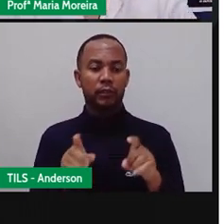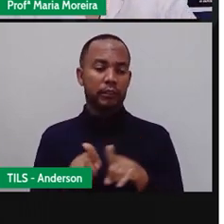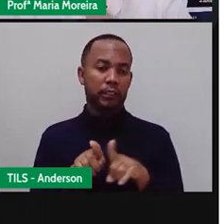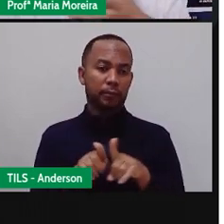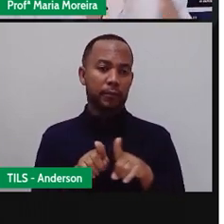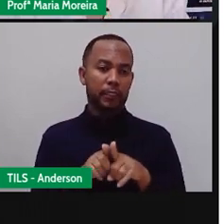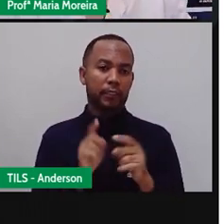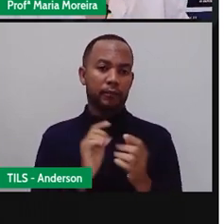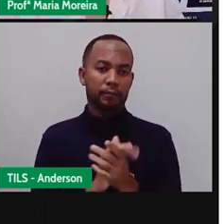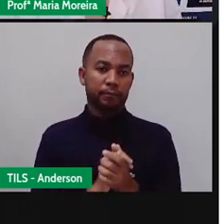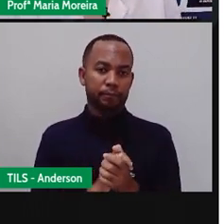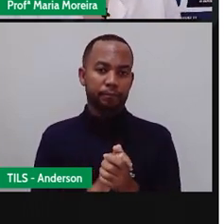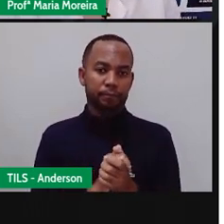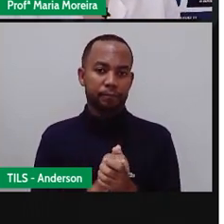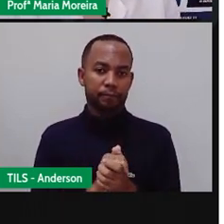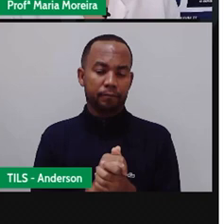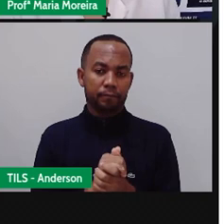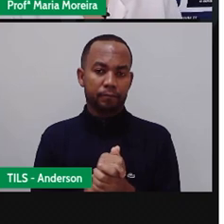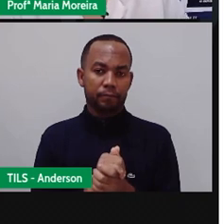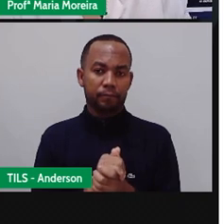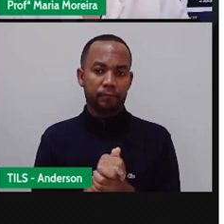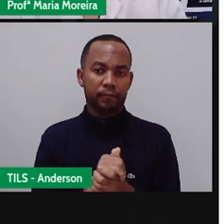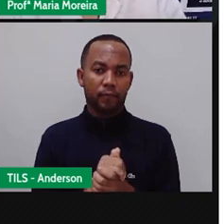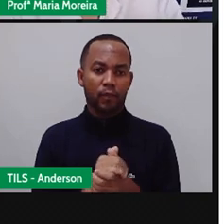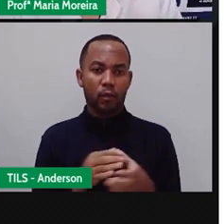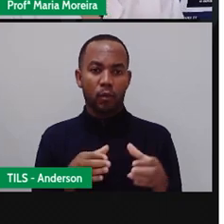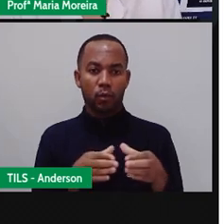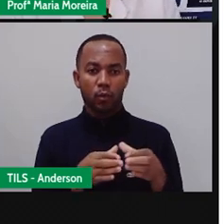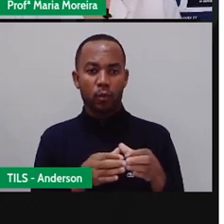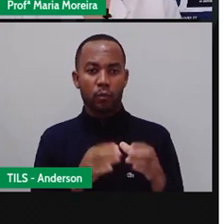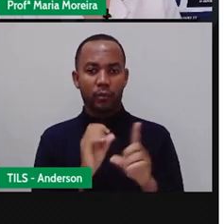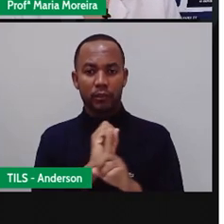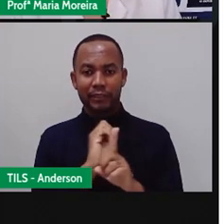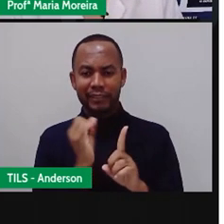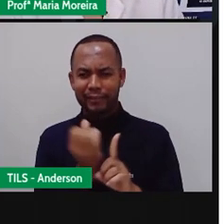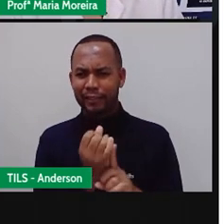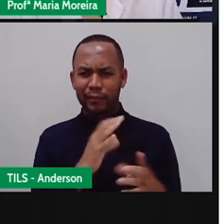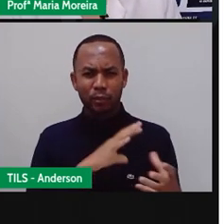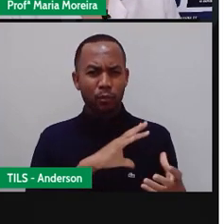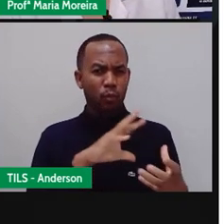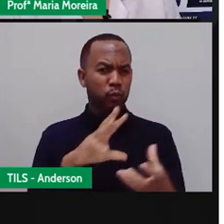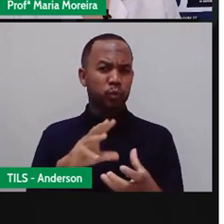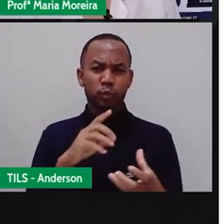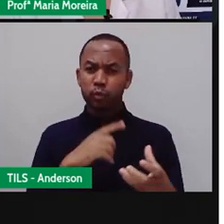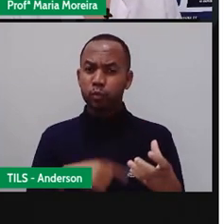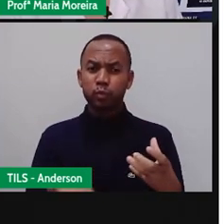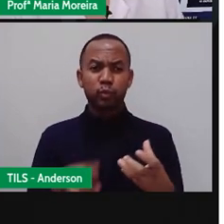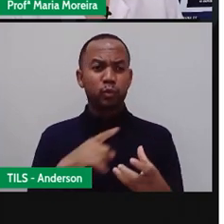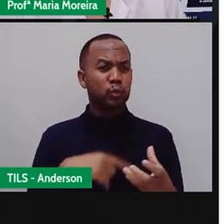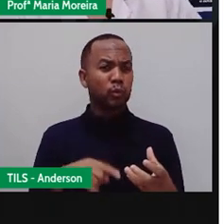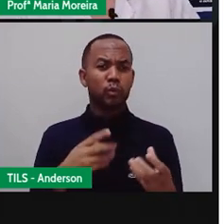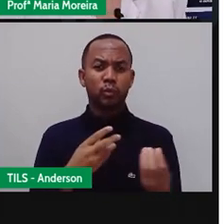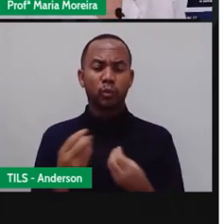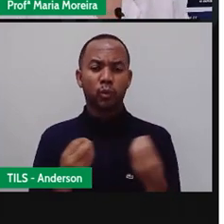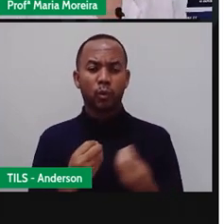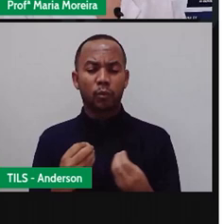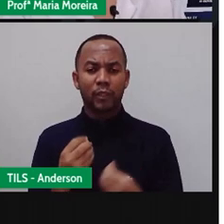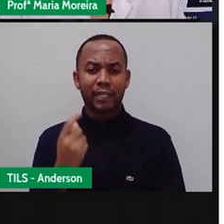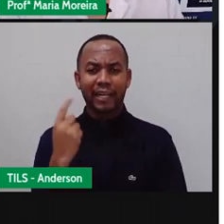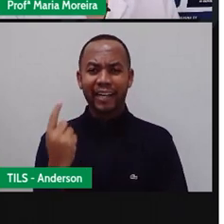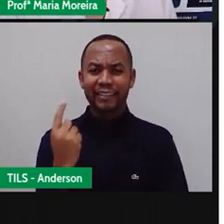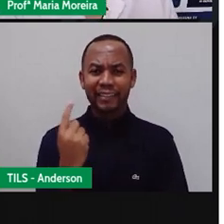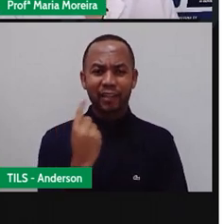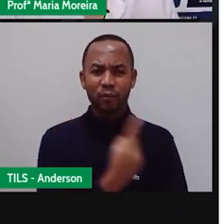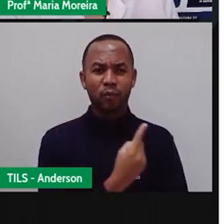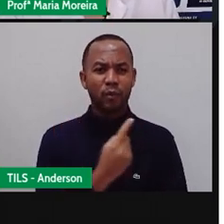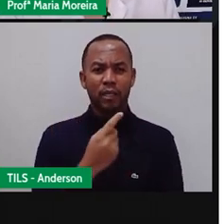para o quê para a a a sociedade para o mundo é isso para o planeta terra bom cada